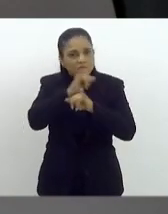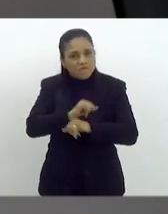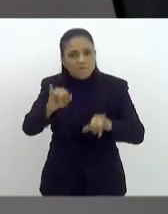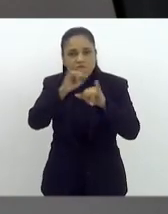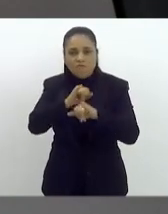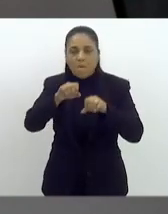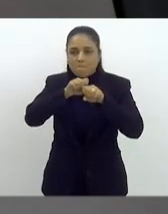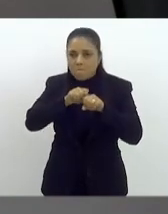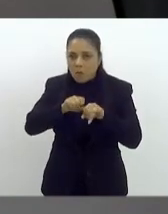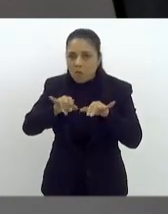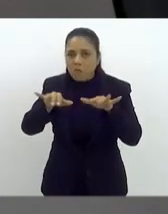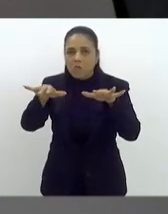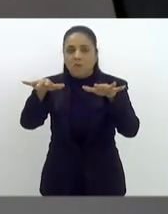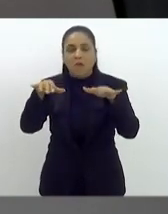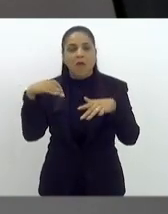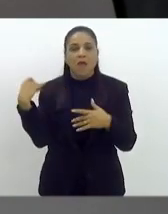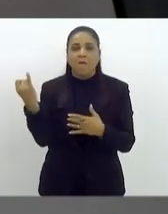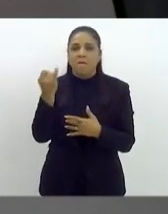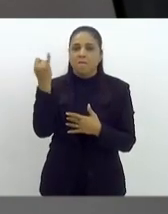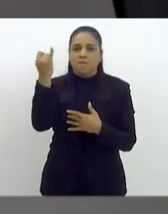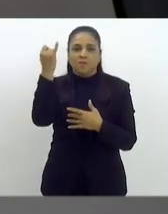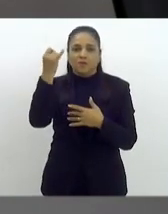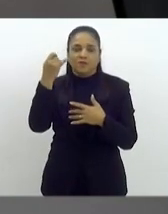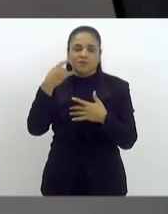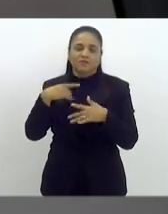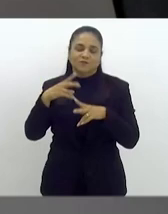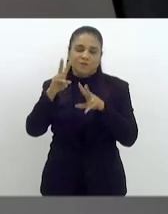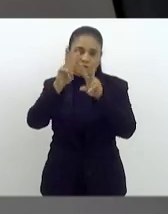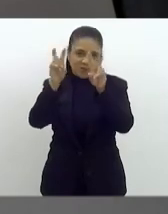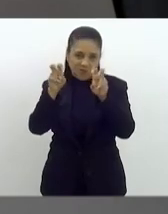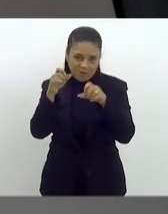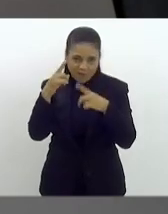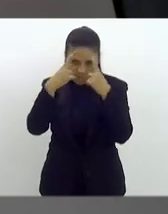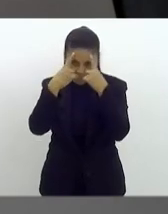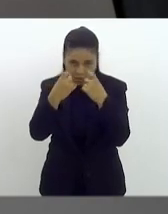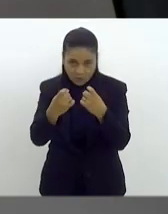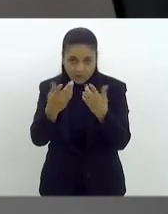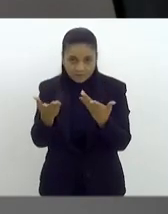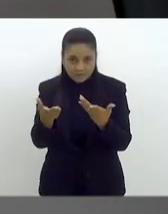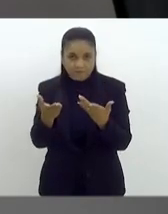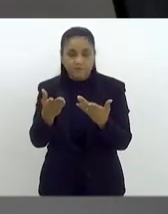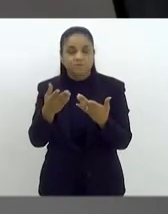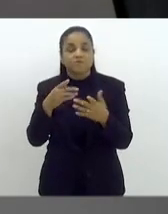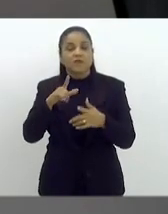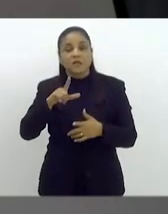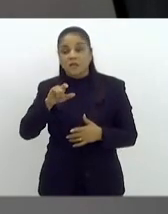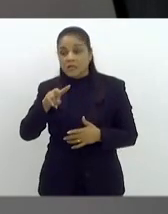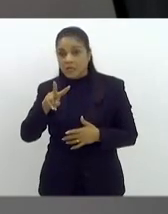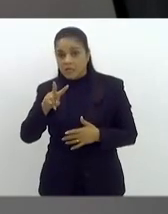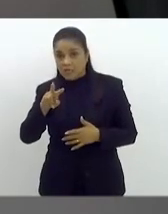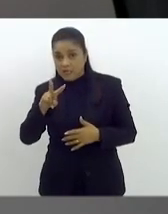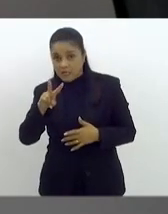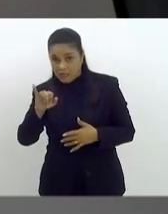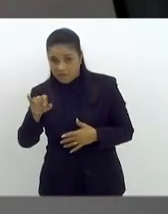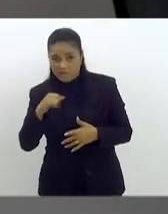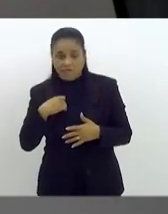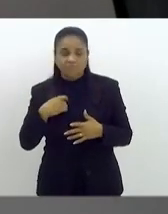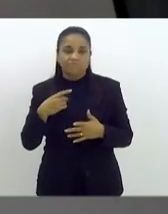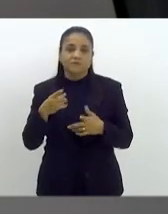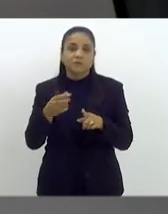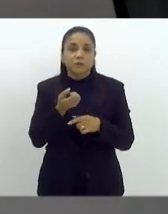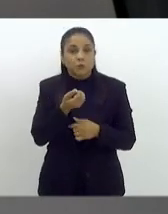e mostrar o quanto é importante né falar sobre a violência a Lívia falou muito bem a doutora Natasha né